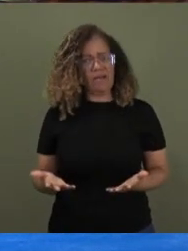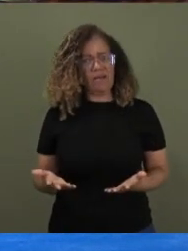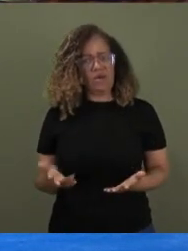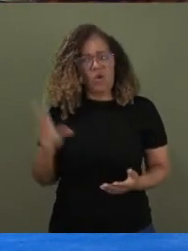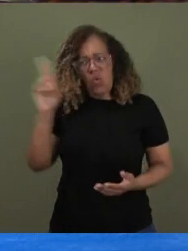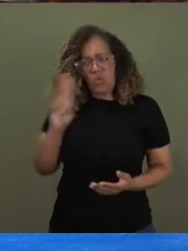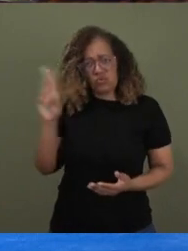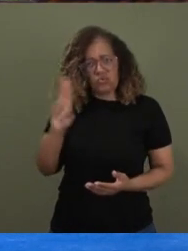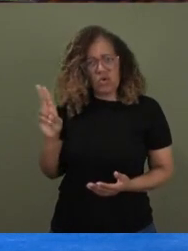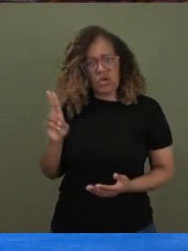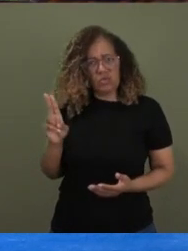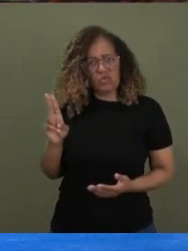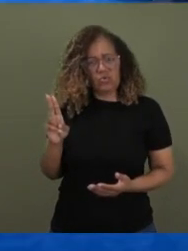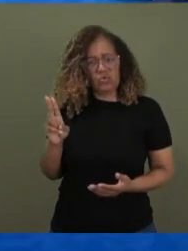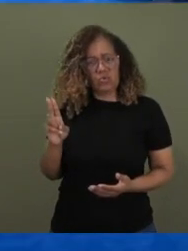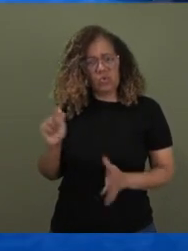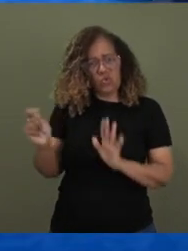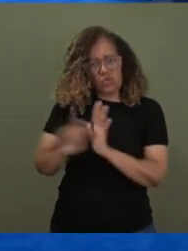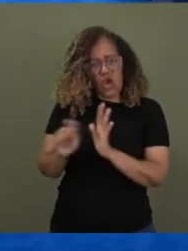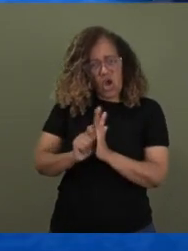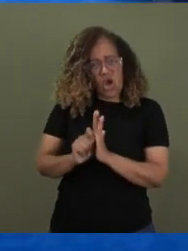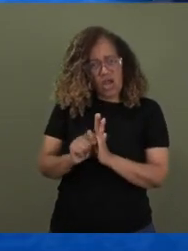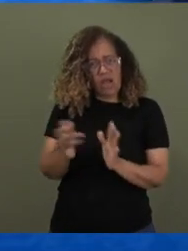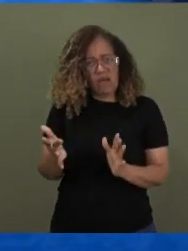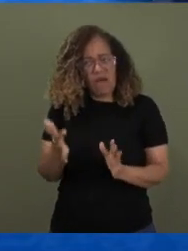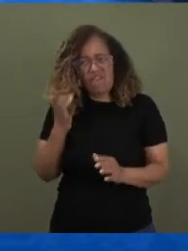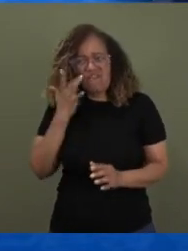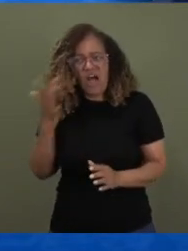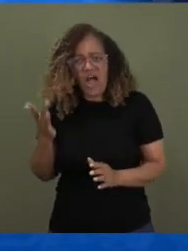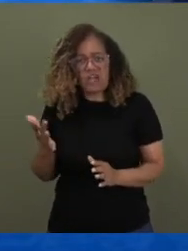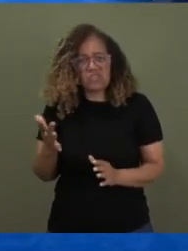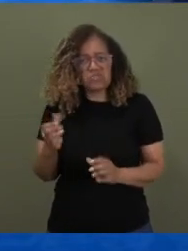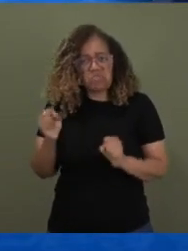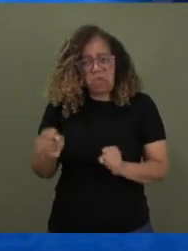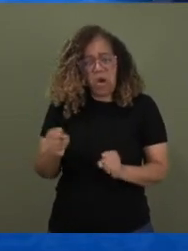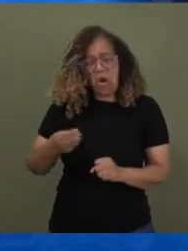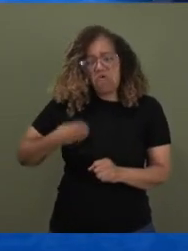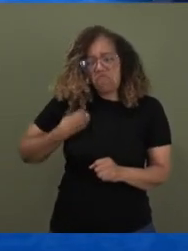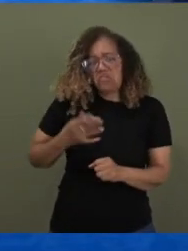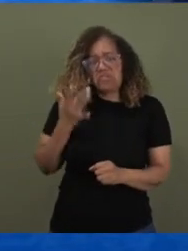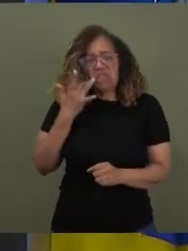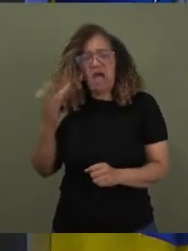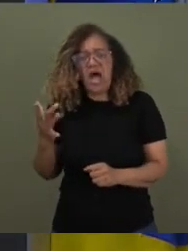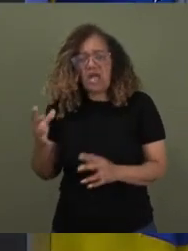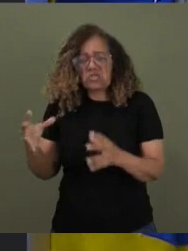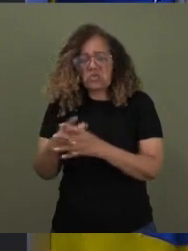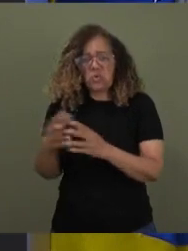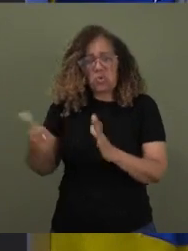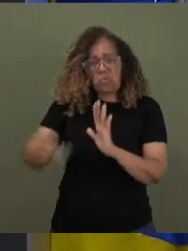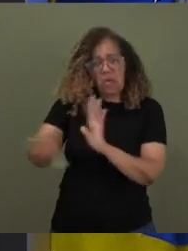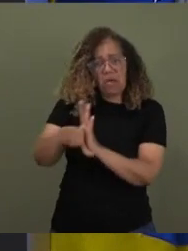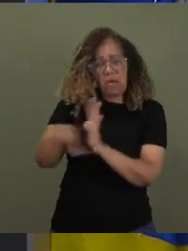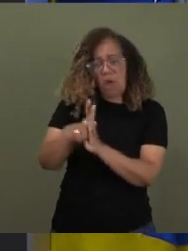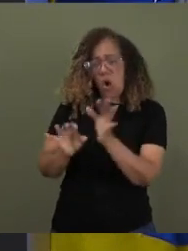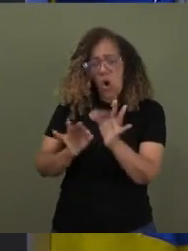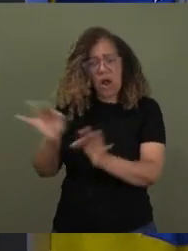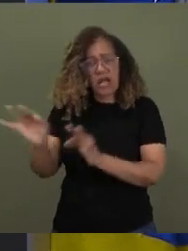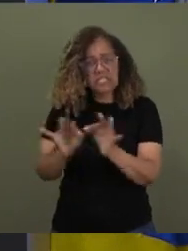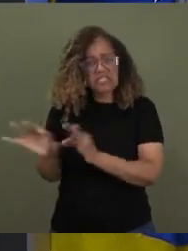usuários de drogas no Brasil, vamos estar facilitando a vida do crime organizado, né? Vamos